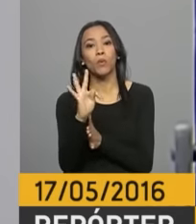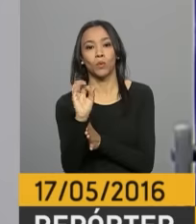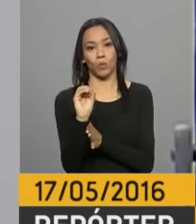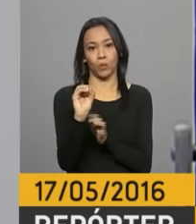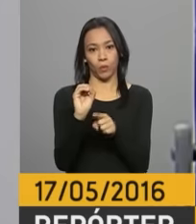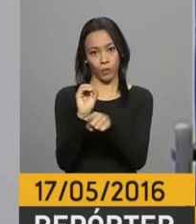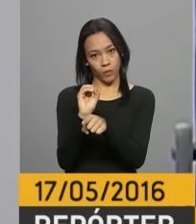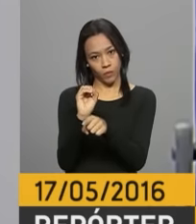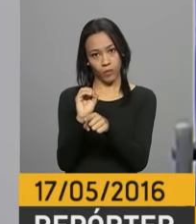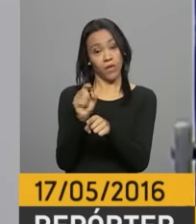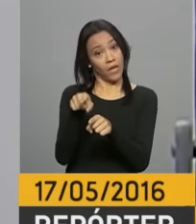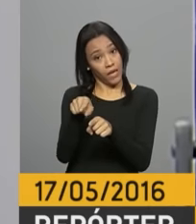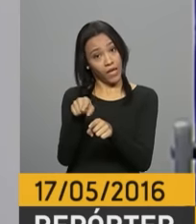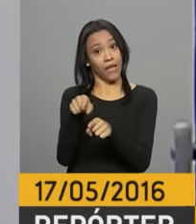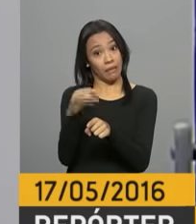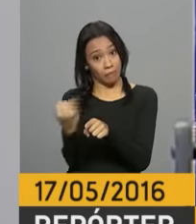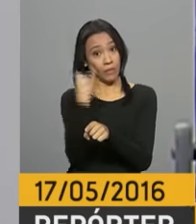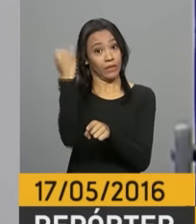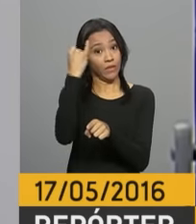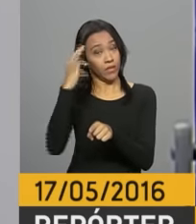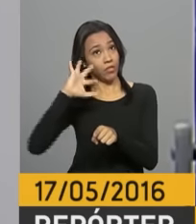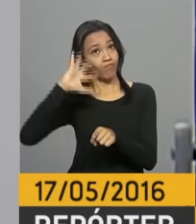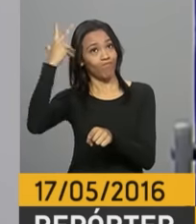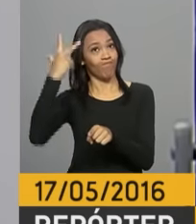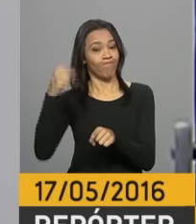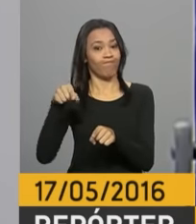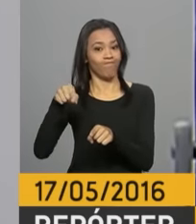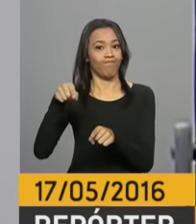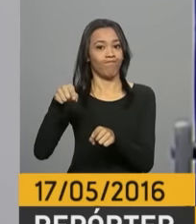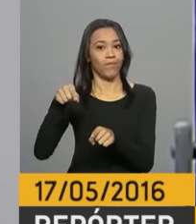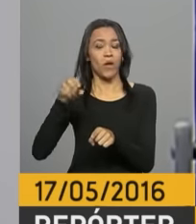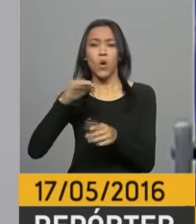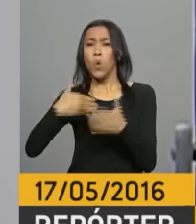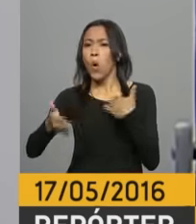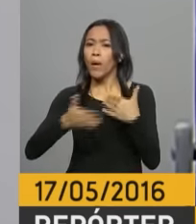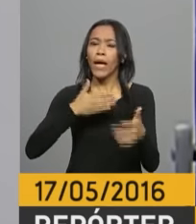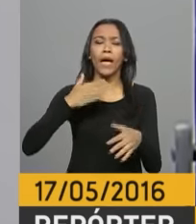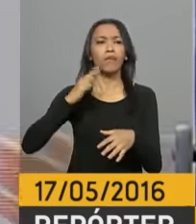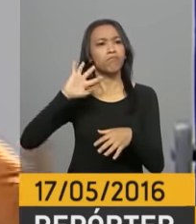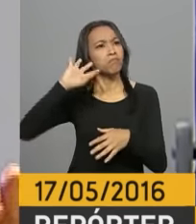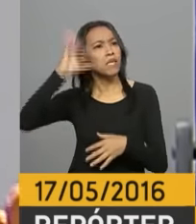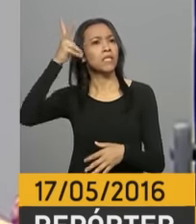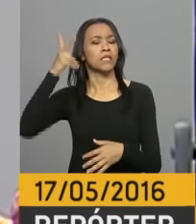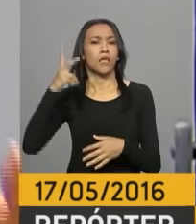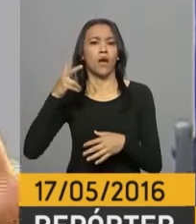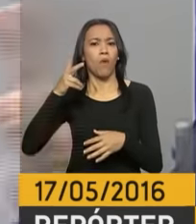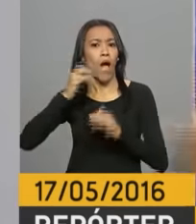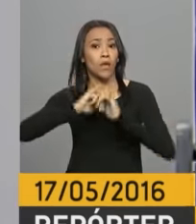uma das medidas mais importantes. Agora, qualquer decisão,